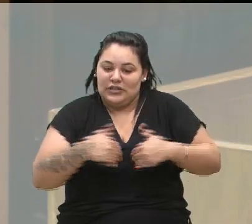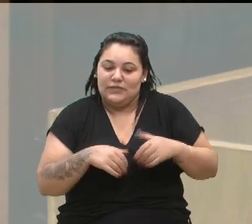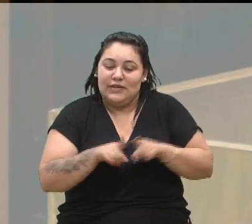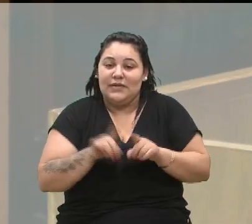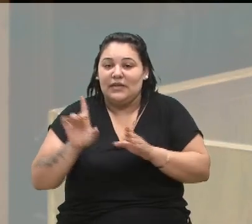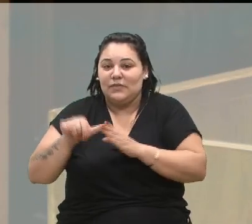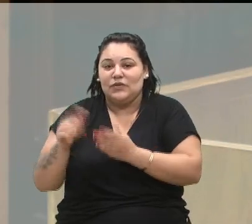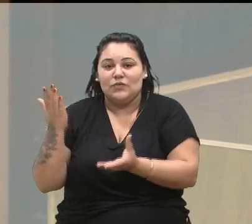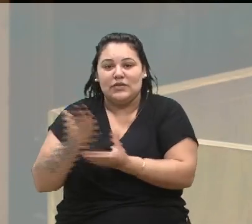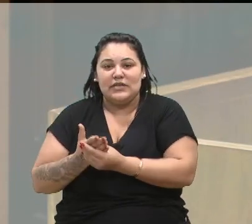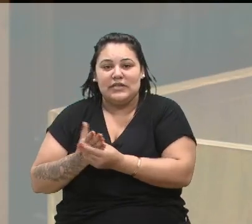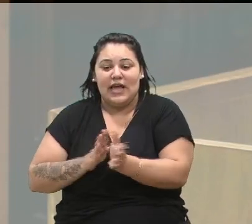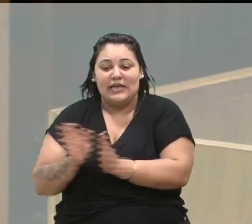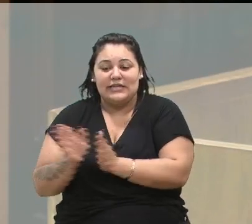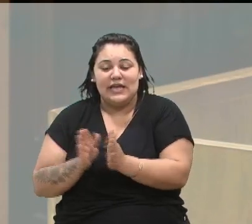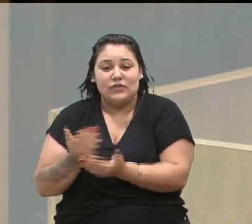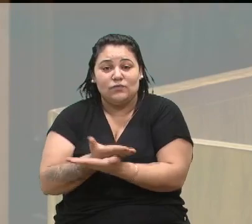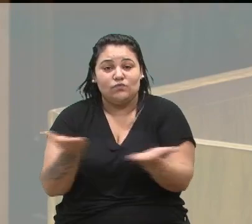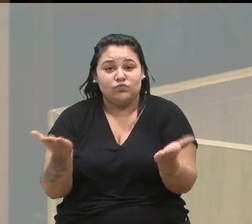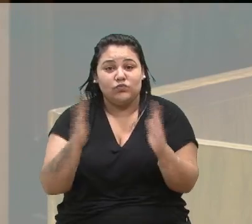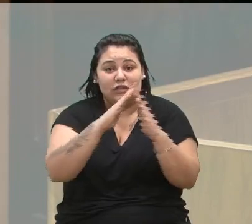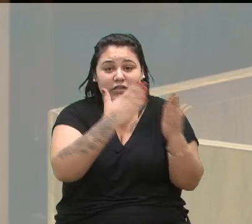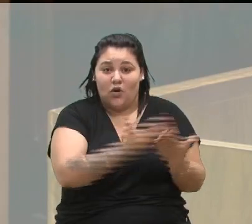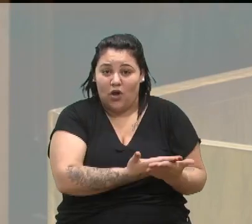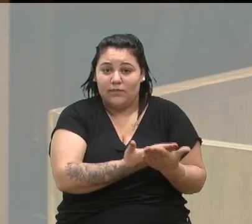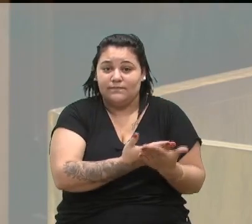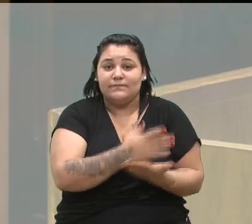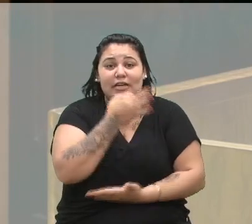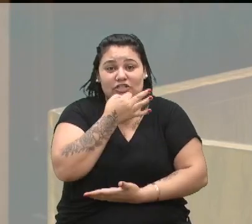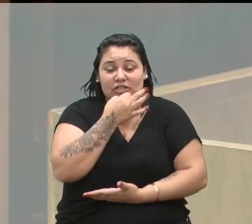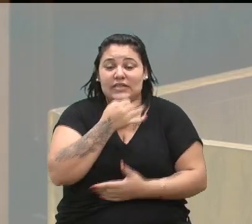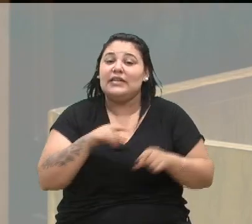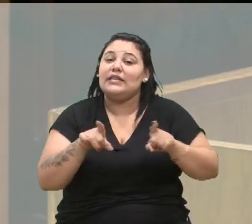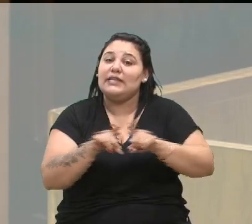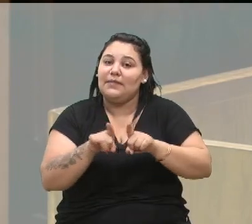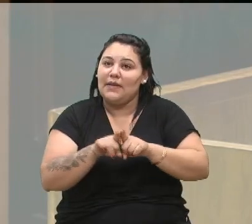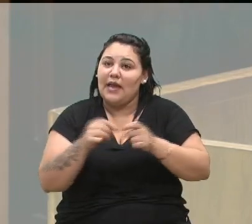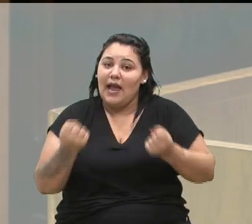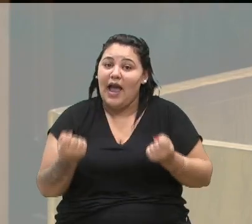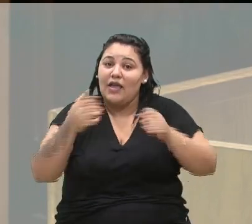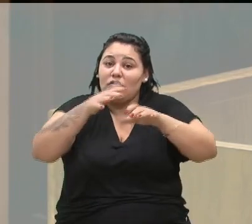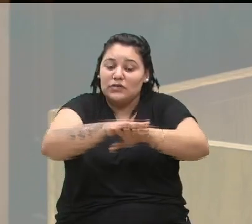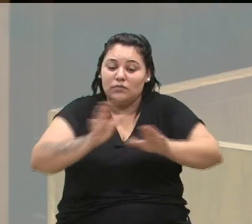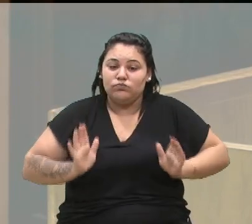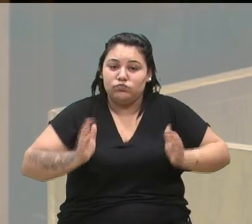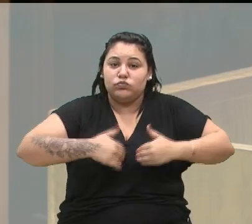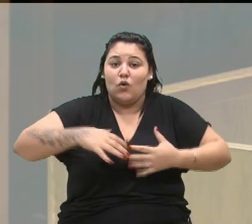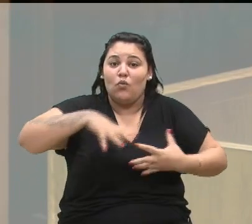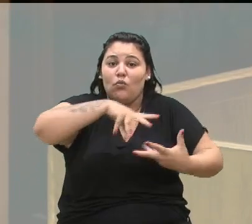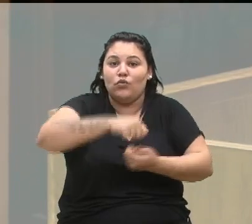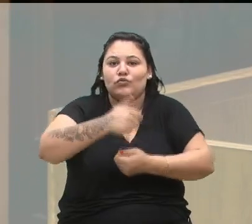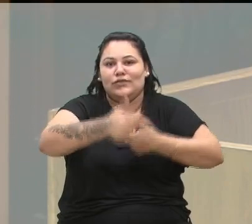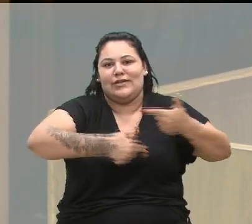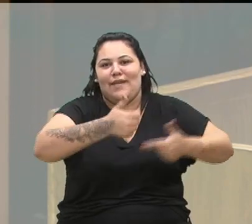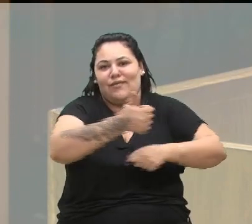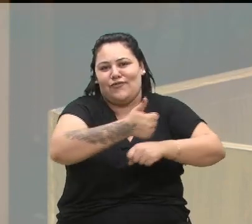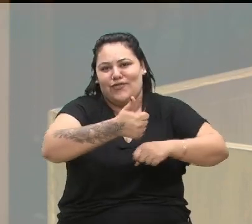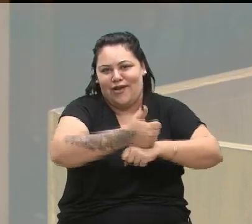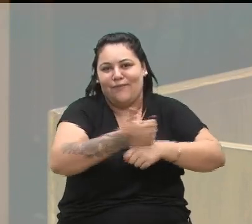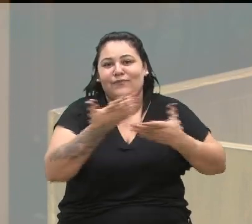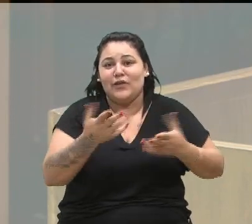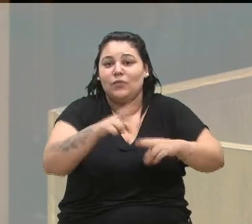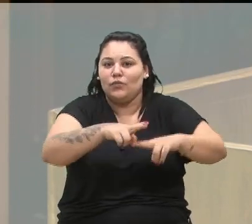cuidadoria no âmbito escolar do município, né? E também a inclusão do TEA no mundo do trabalho, né? Portanto, vai